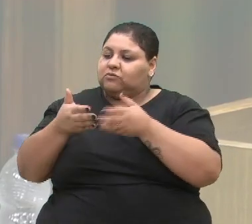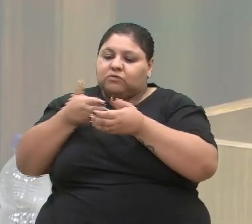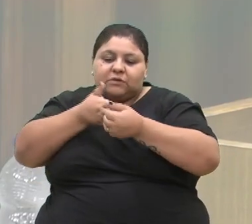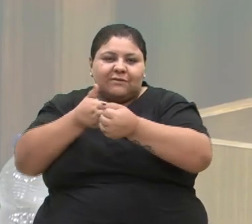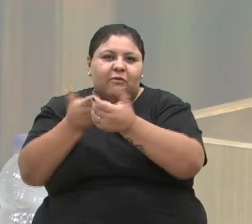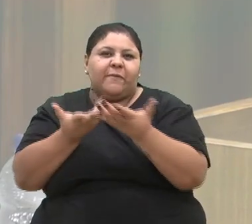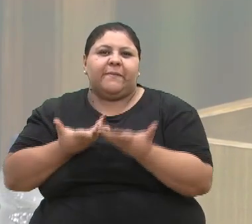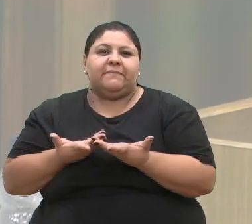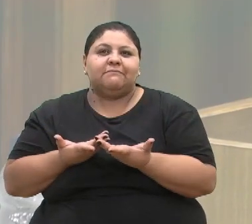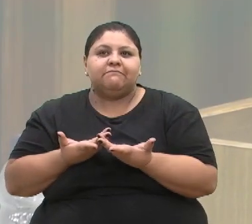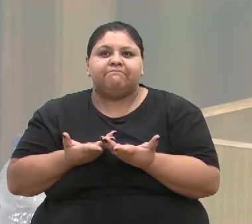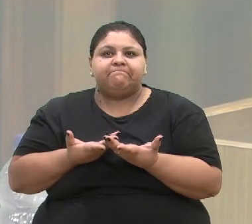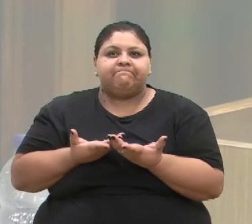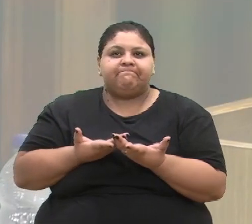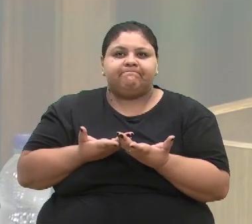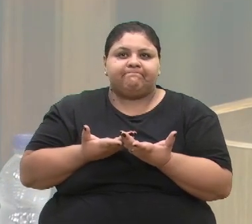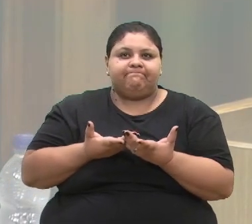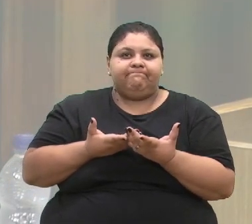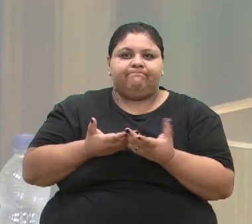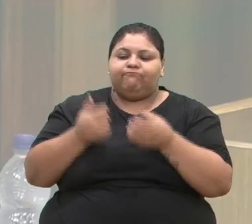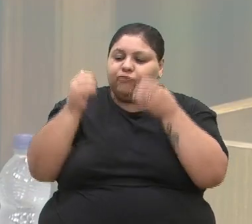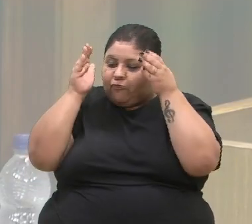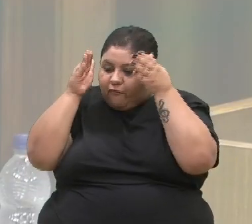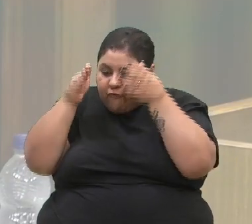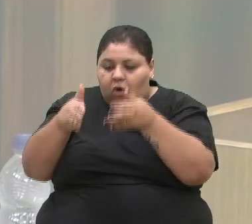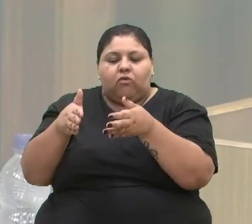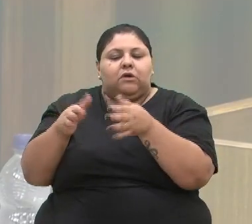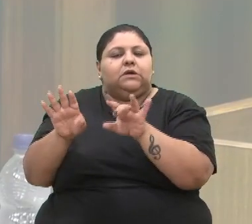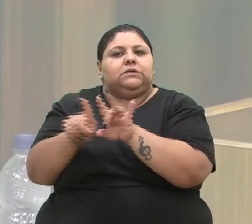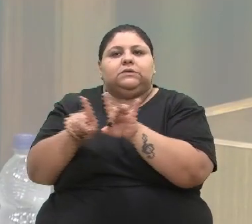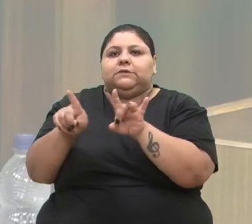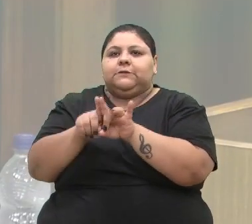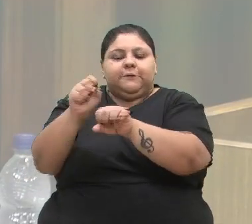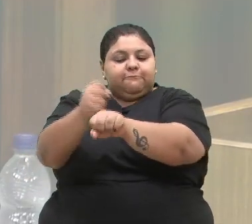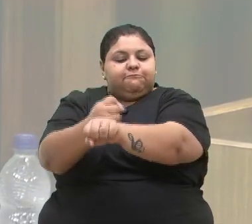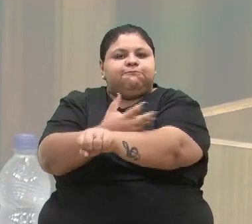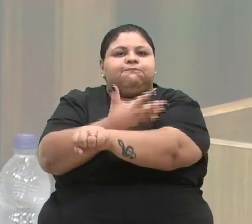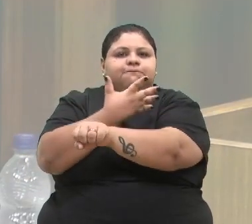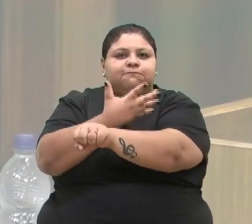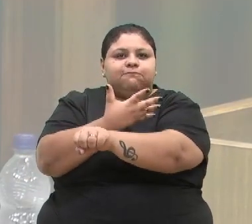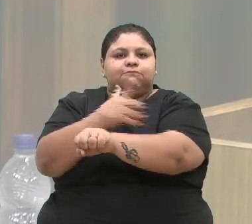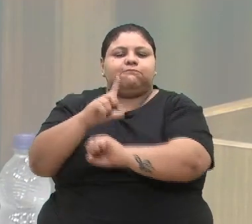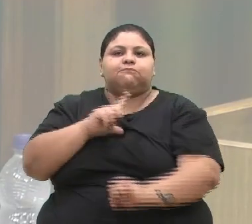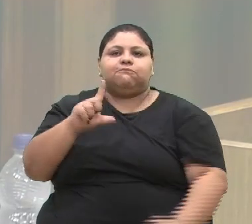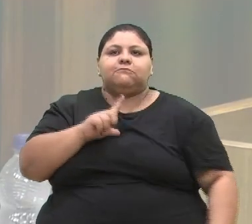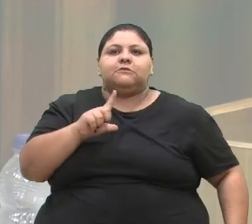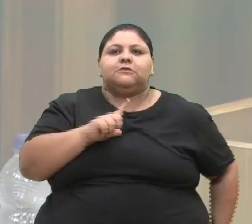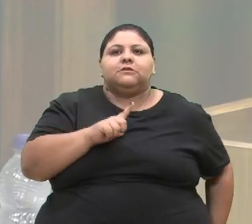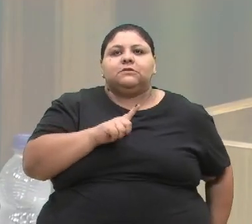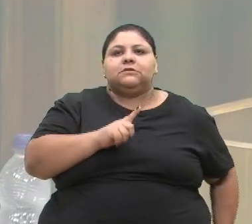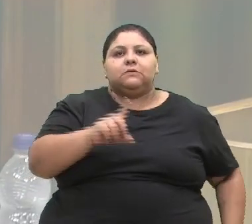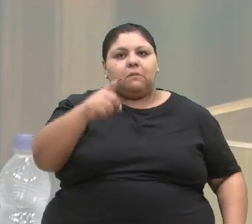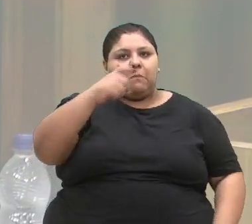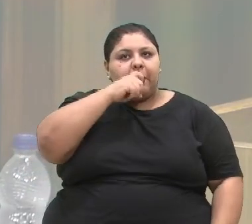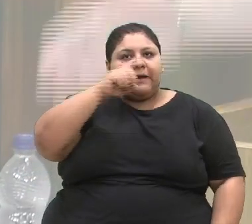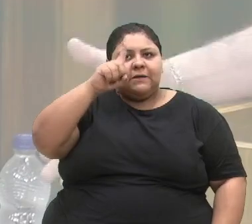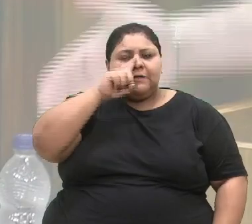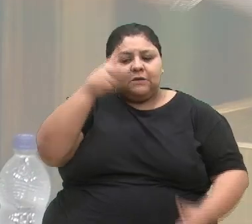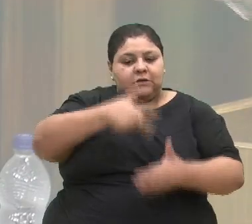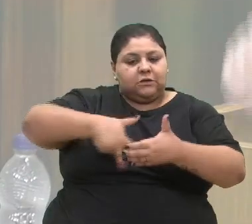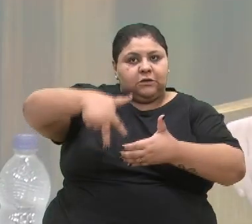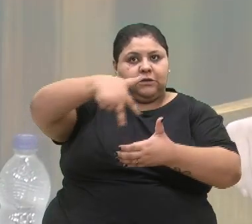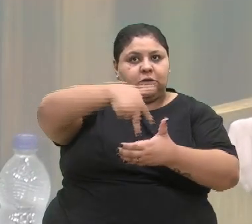acompanhamento, toda a dedicação, toda a emoção que teve por parte dos pais nesta tribuna. O Xande